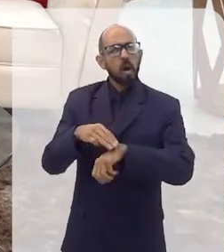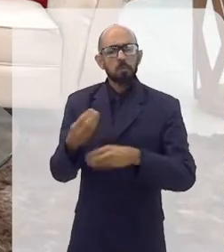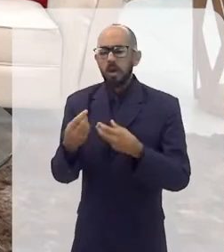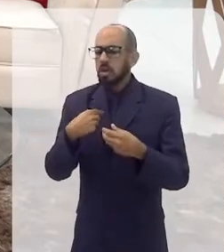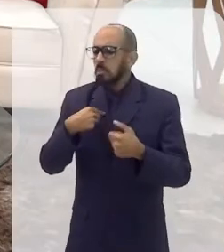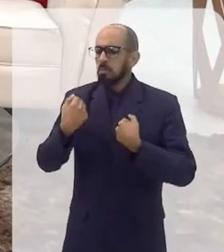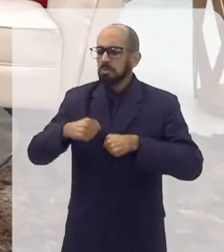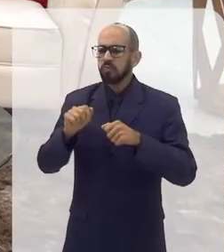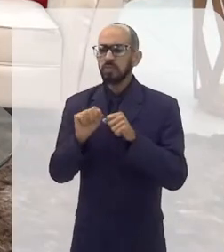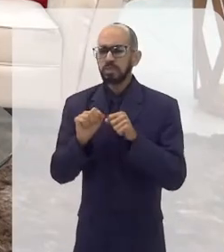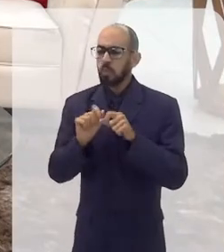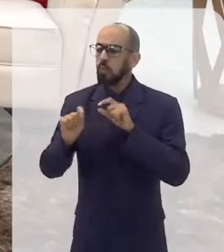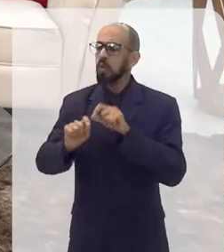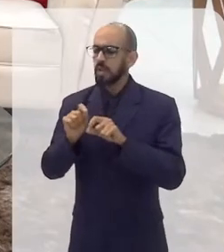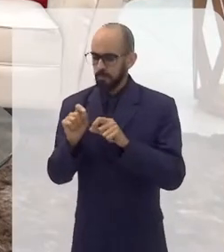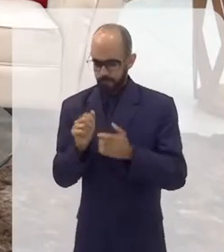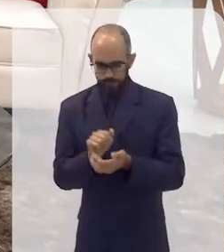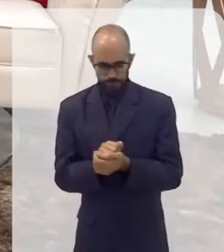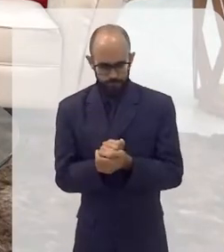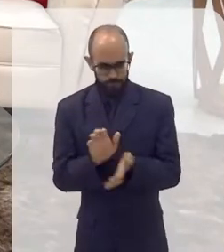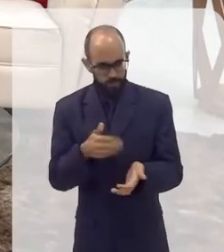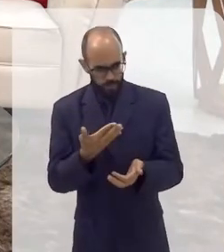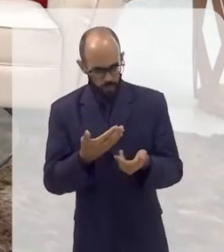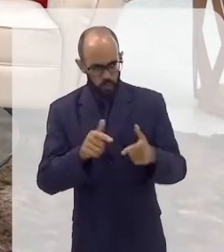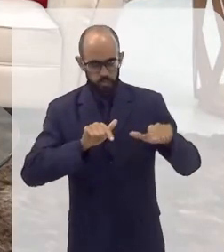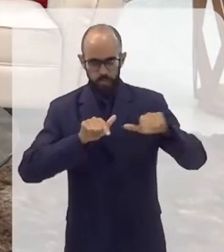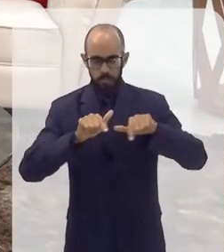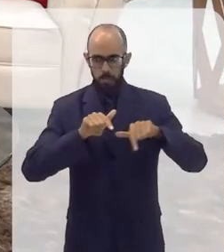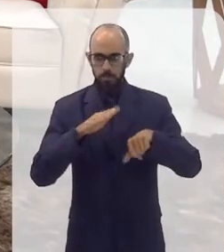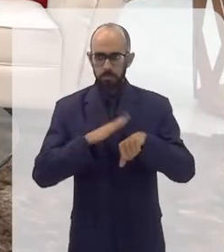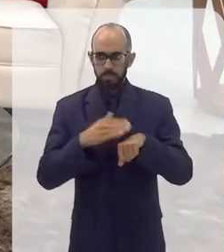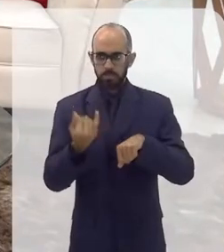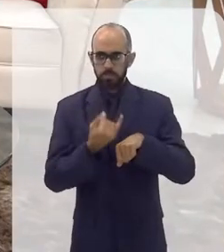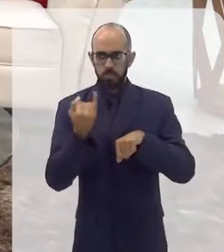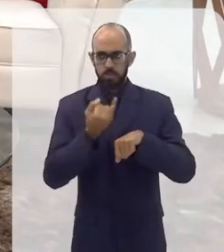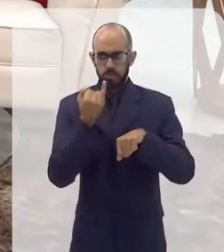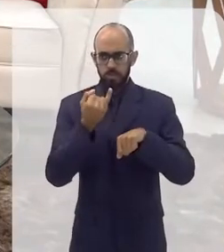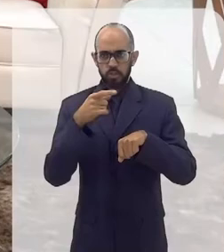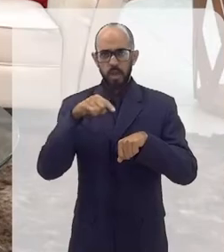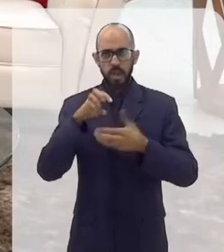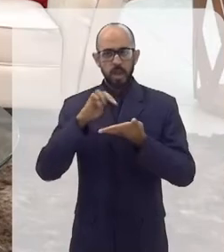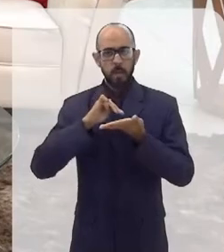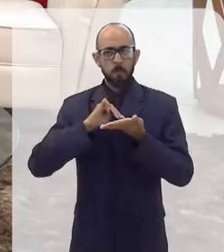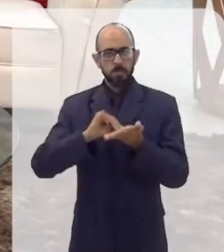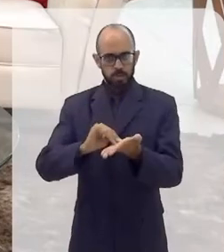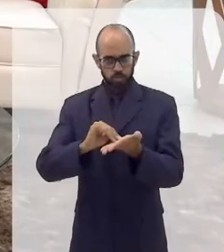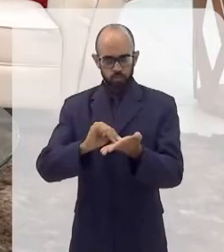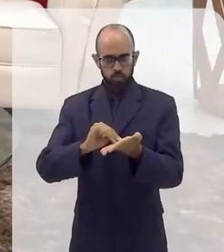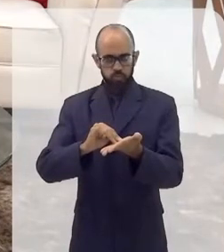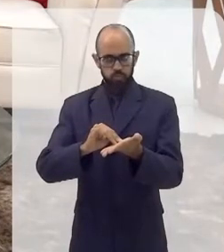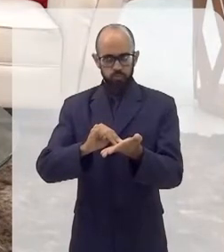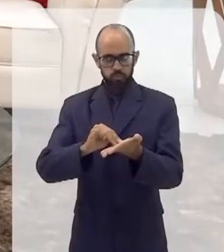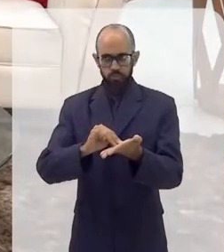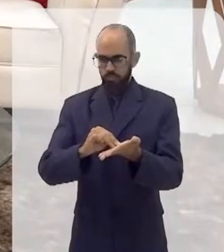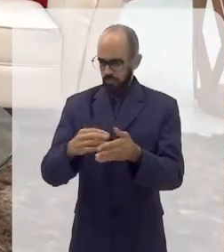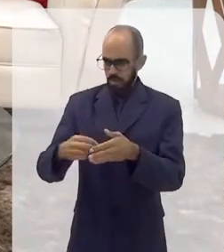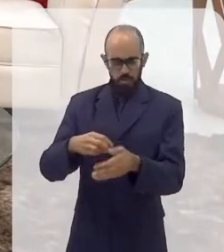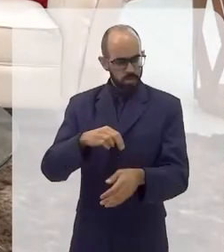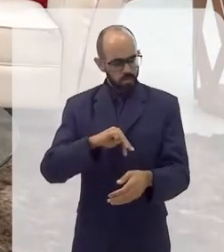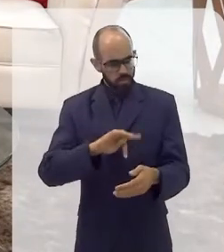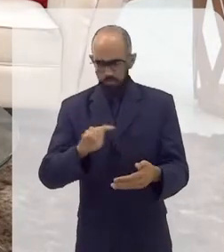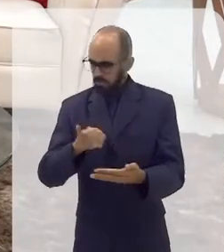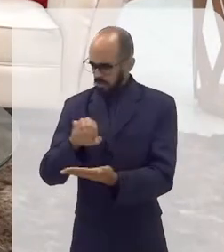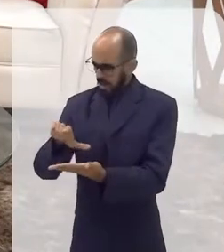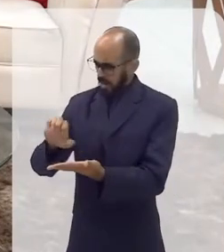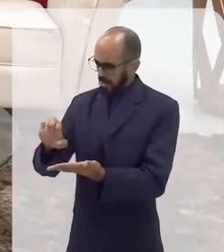eu teria que fazer? Um dos trabalhos mais importantes que nós fazemos na igreja é o trabalho missionário. Você quer explicar,